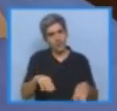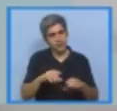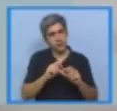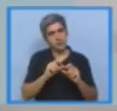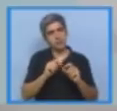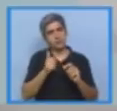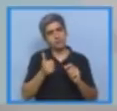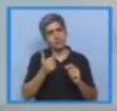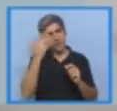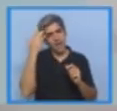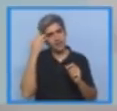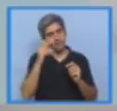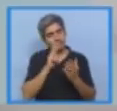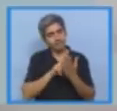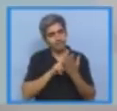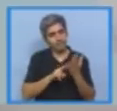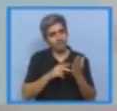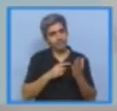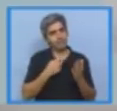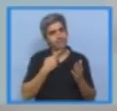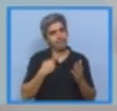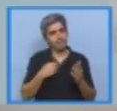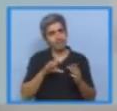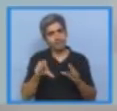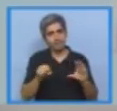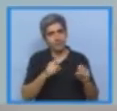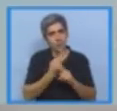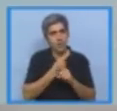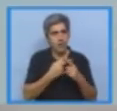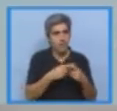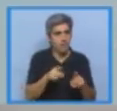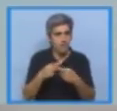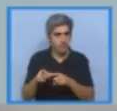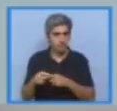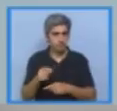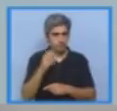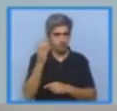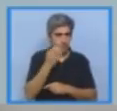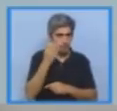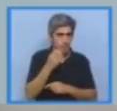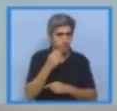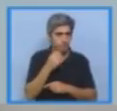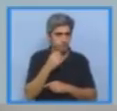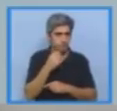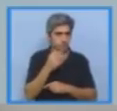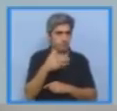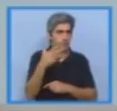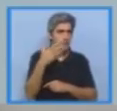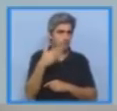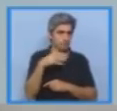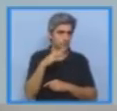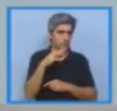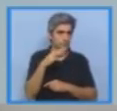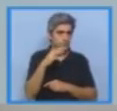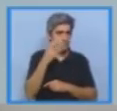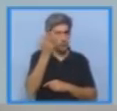eu acho que é muito apelativa, porque justamente pega em elementos diferentes, desde da cultura digamos,